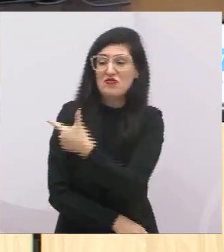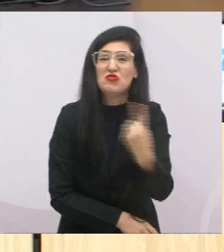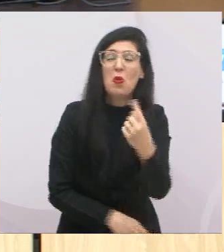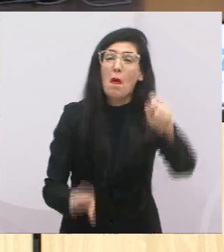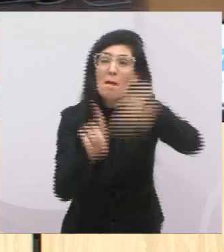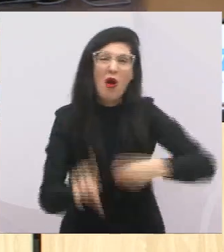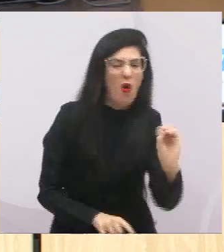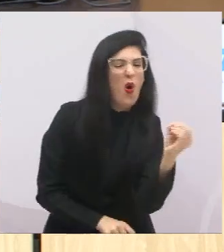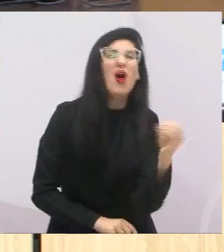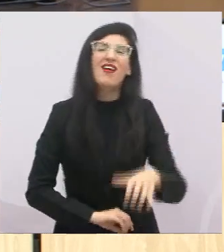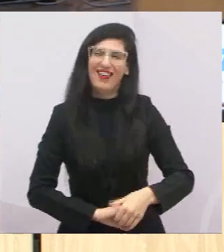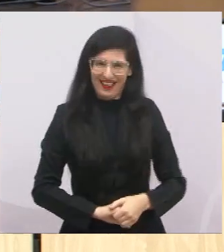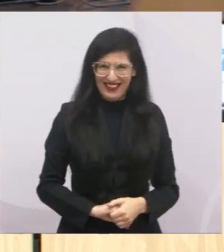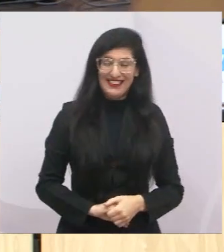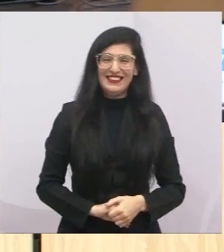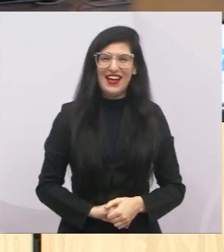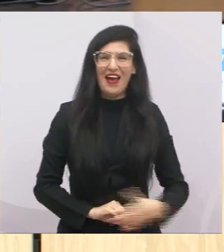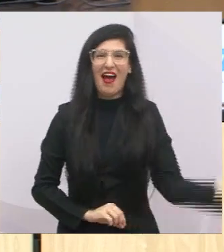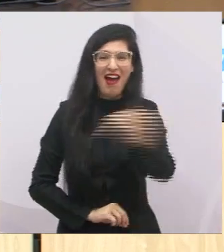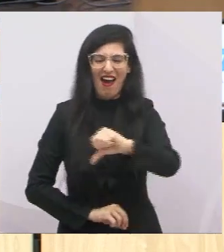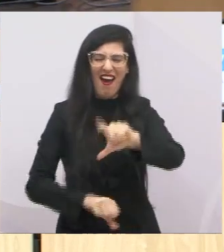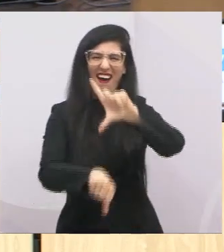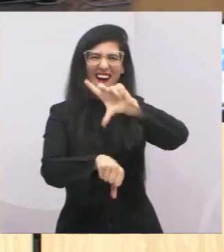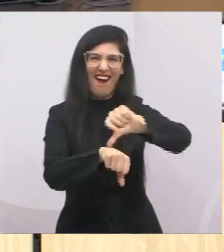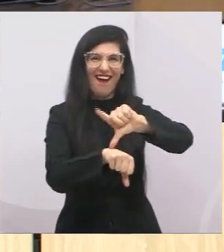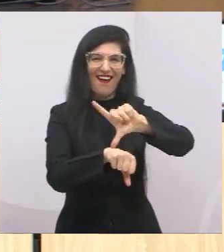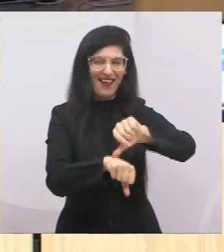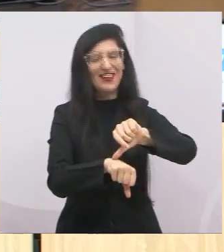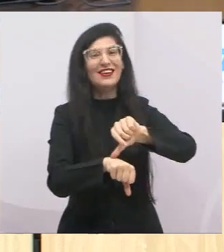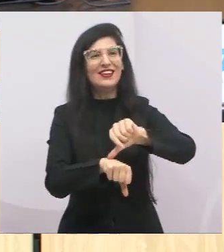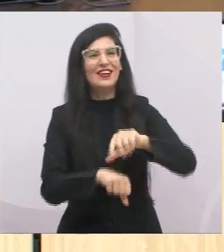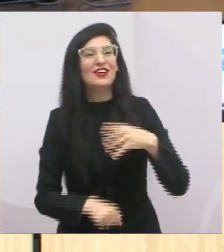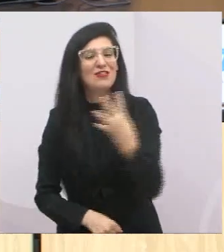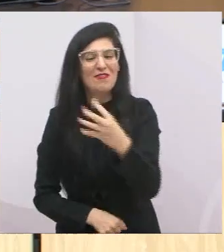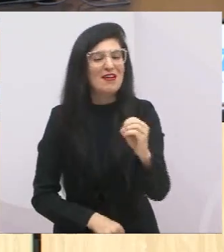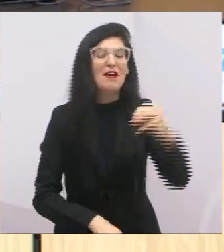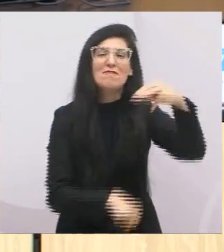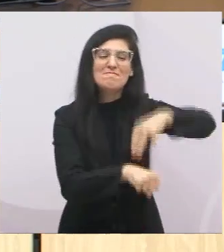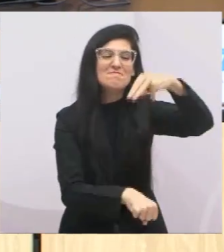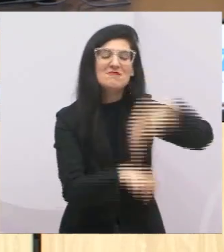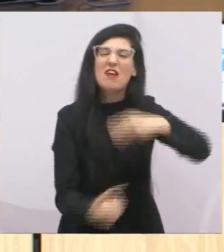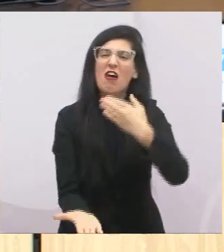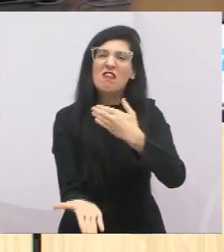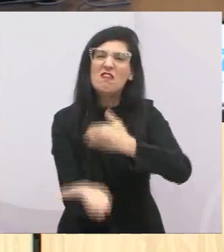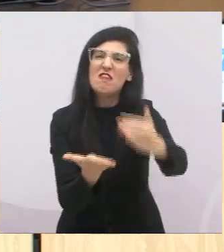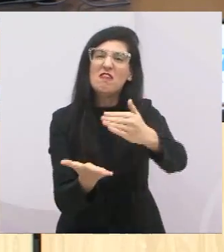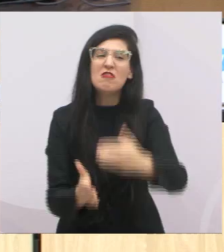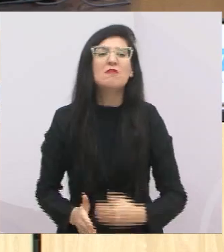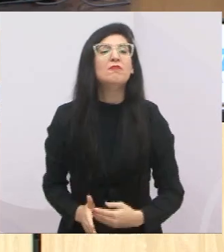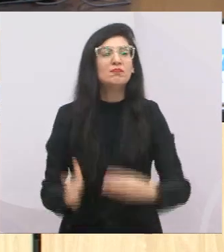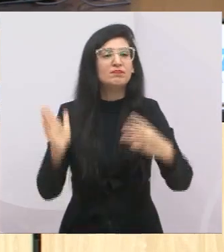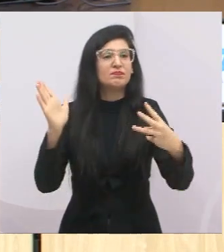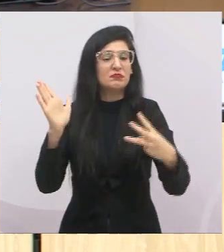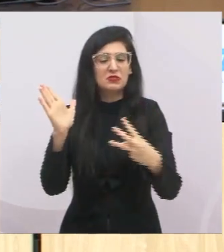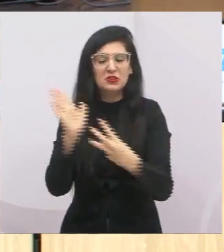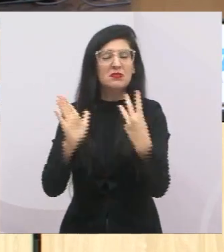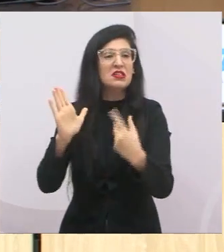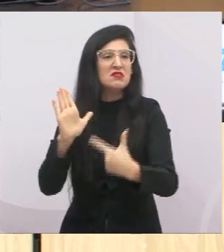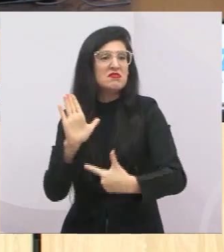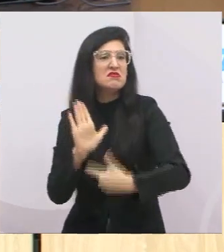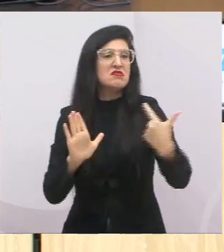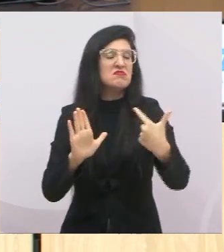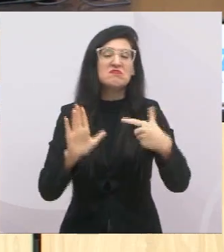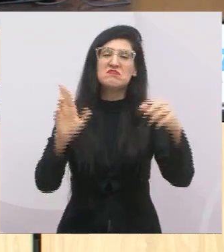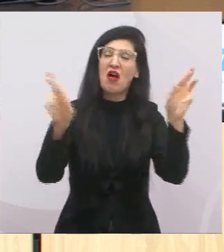de outubro, às 9 horas e 40 minutos, para darmos início à 32ª sessão